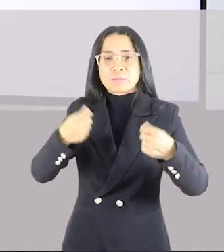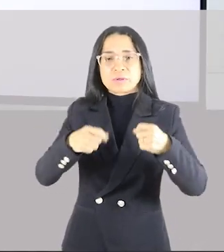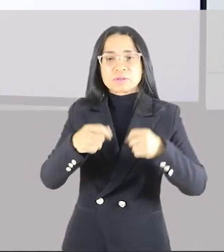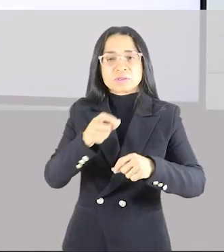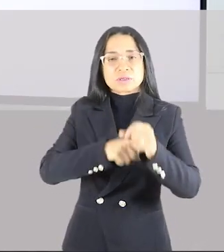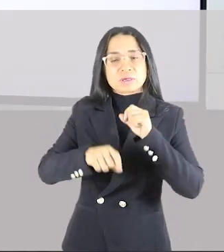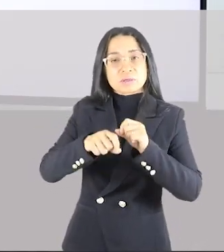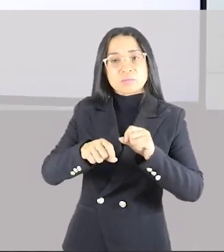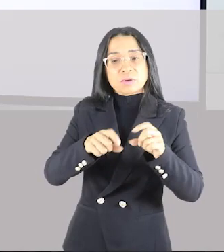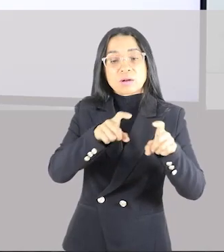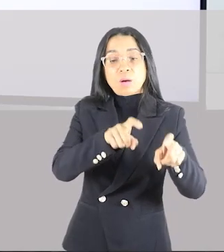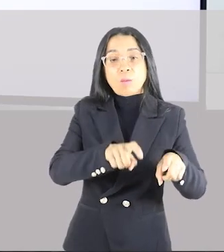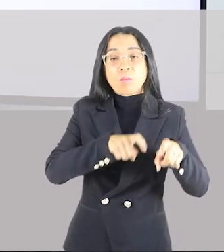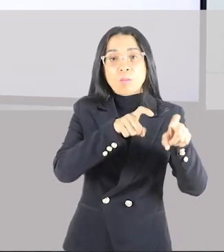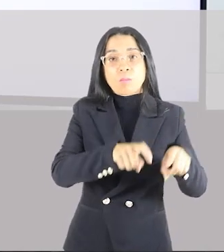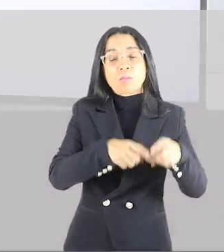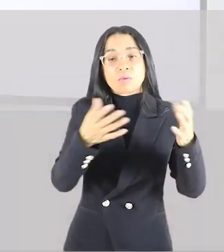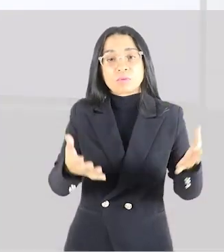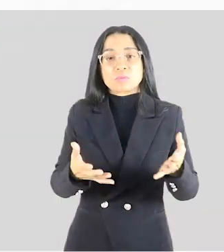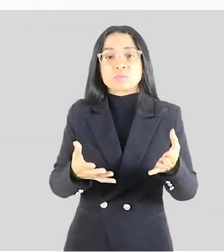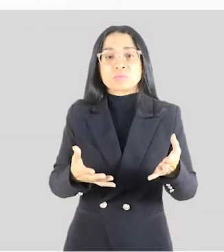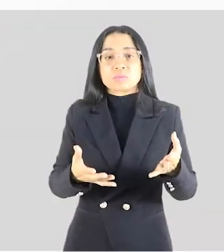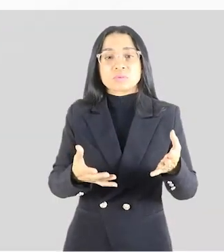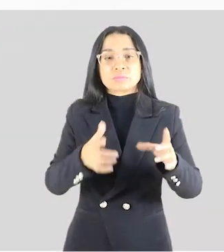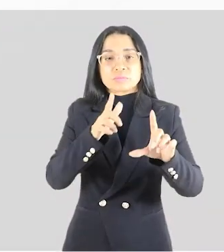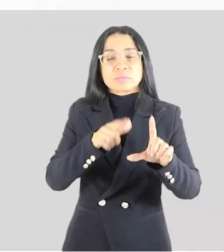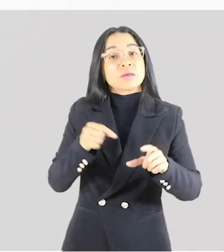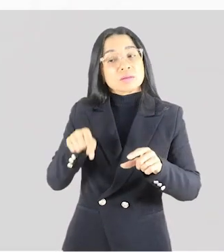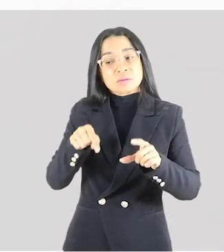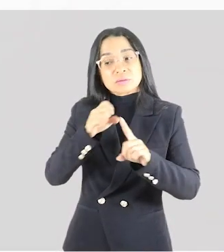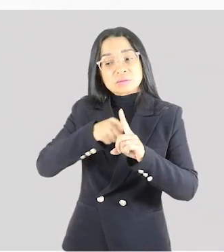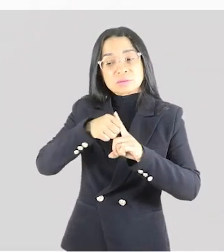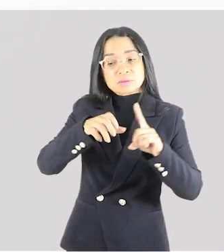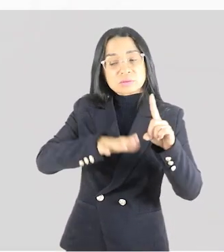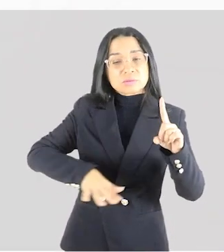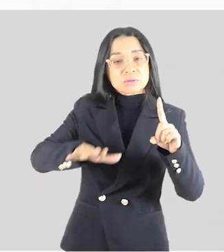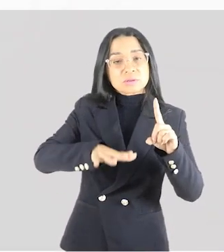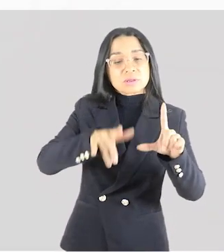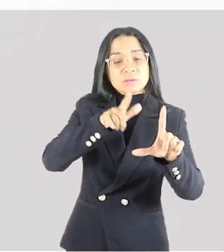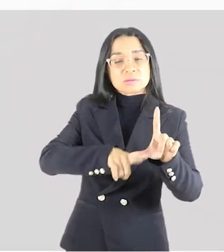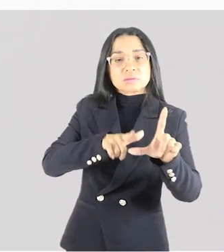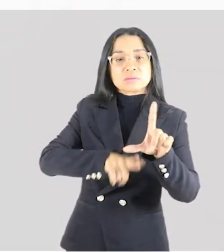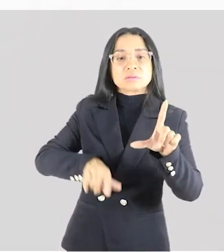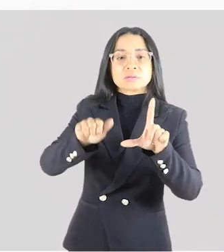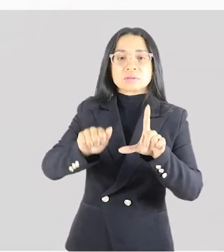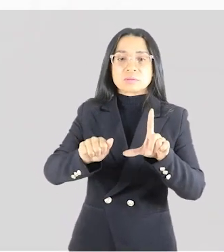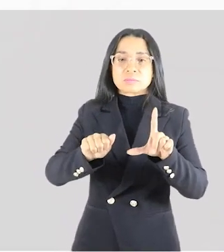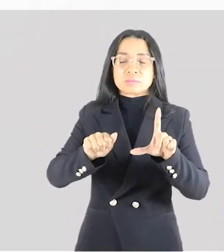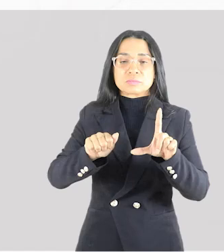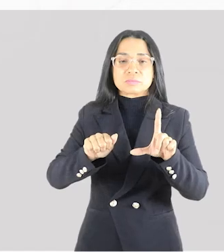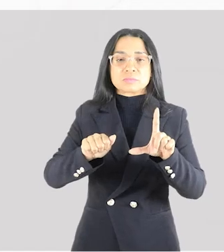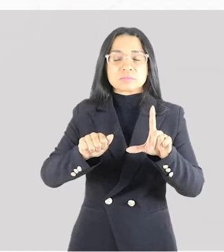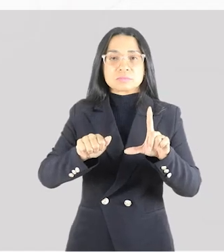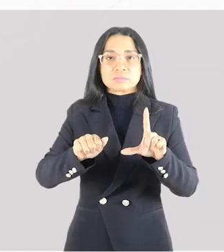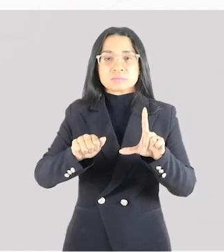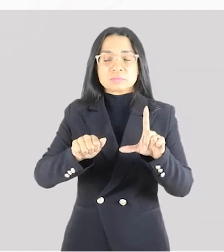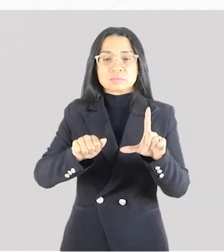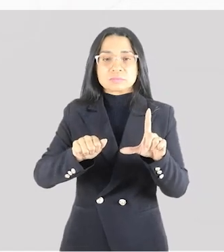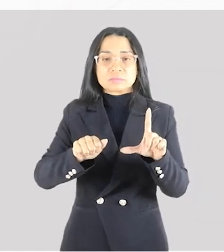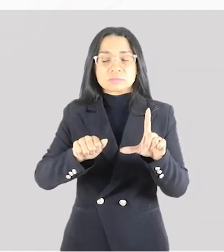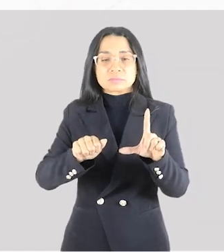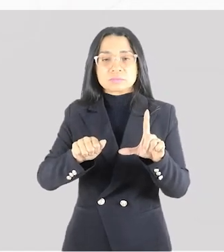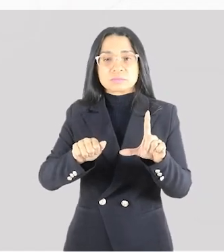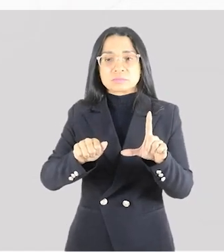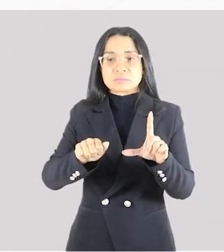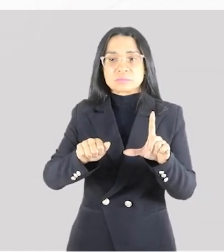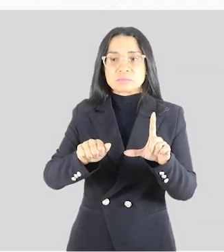ver aqui as alternativas. A. Desenvolveu-se um modo de produção escravista intimamente ligado ao caráter